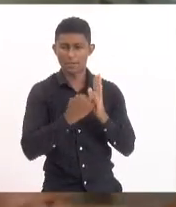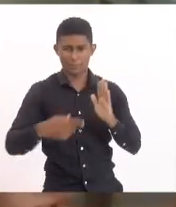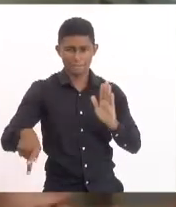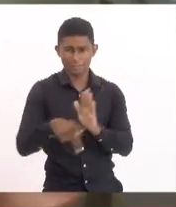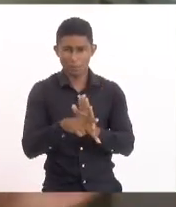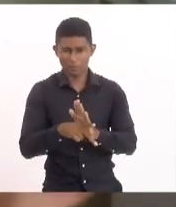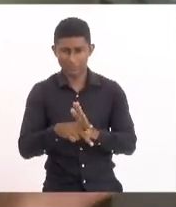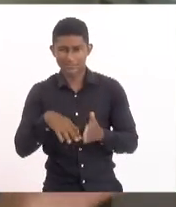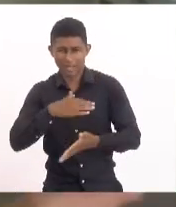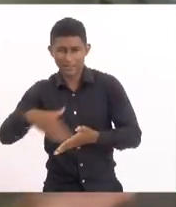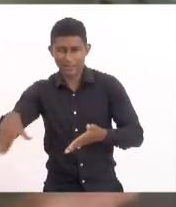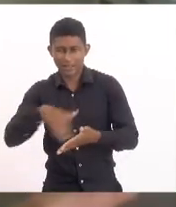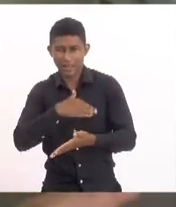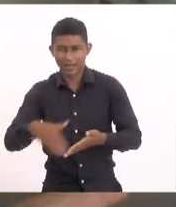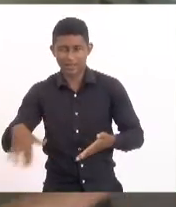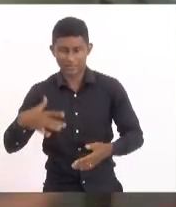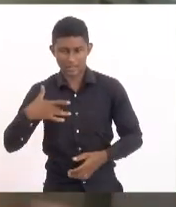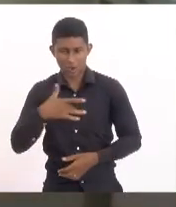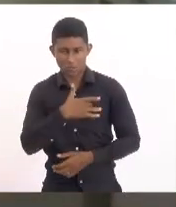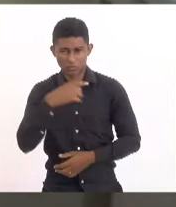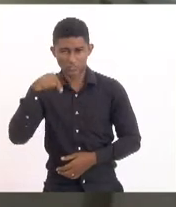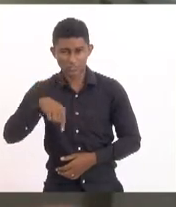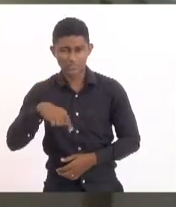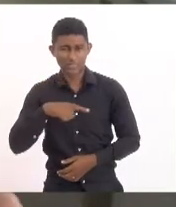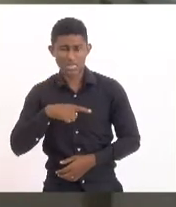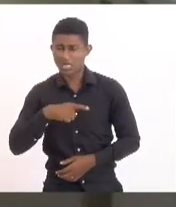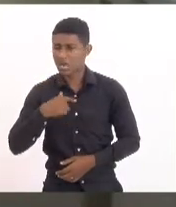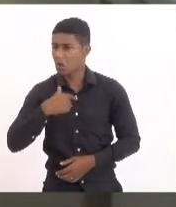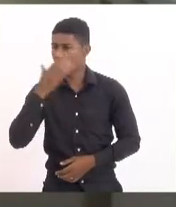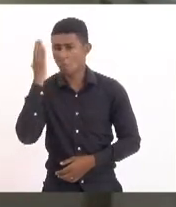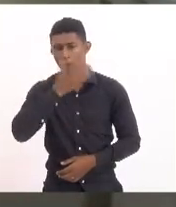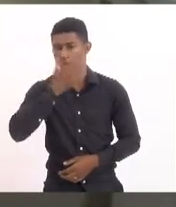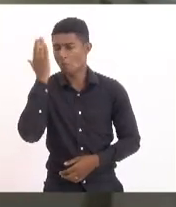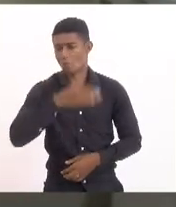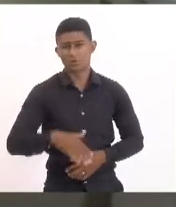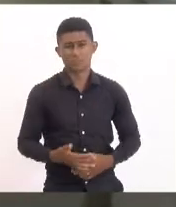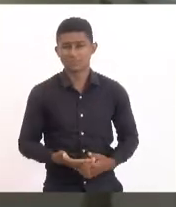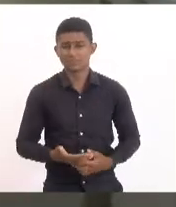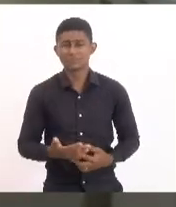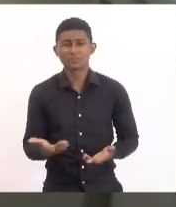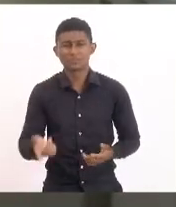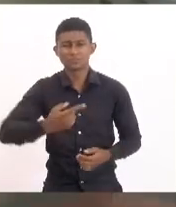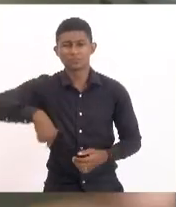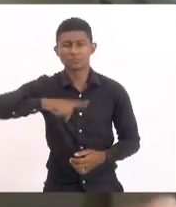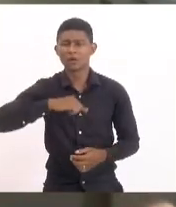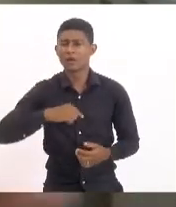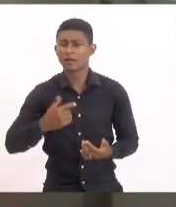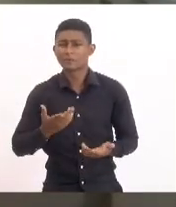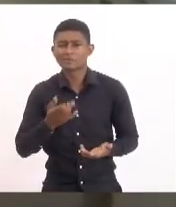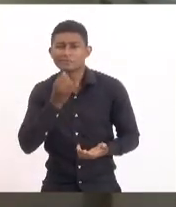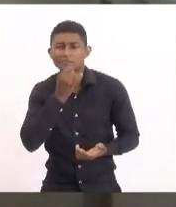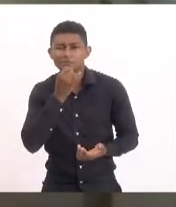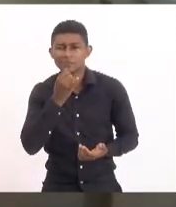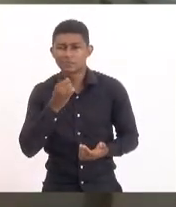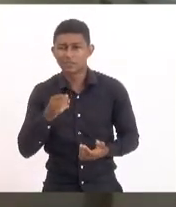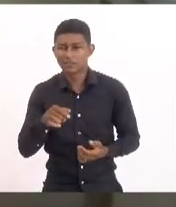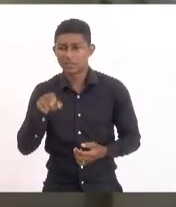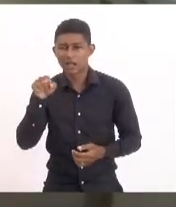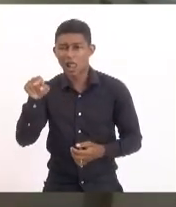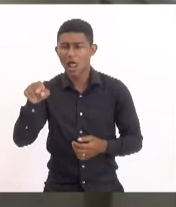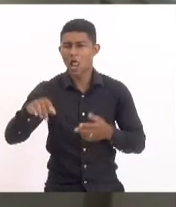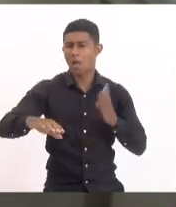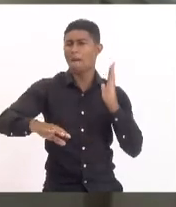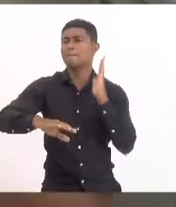formar juízo de valor. A gente não pode atropelar as autonomias, né, dos